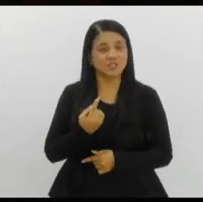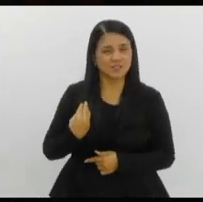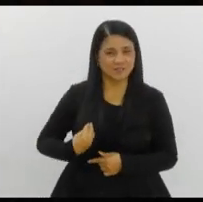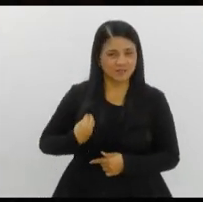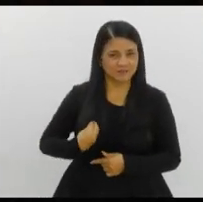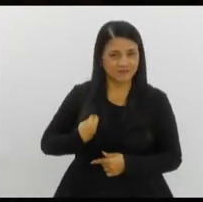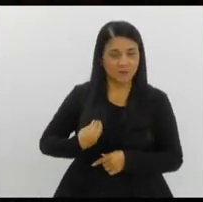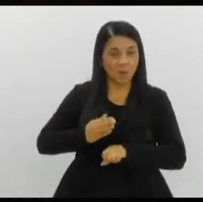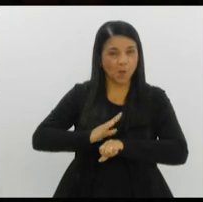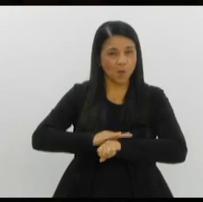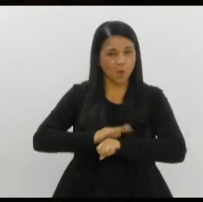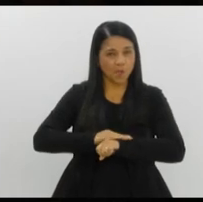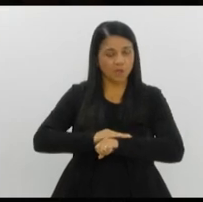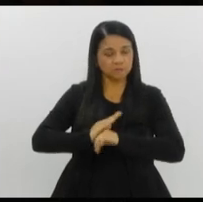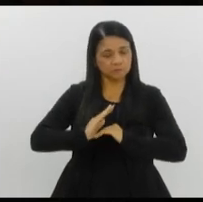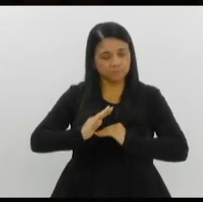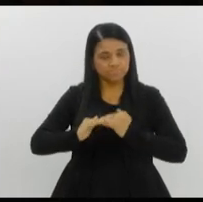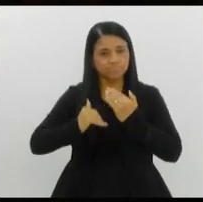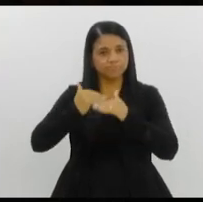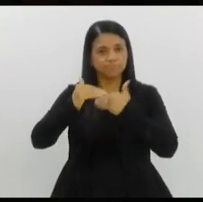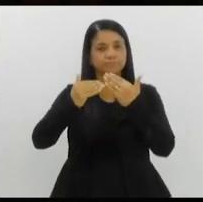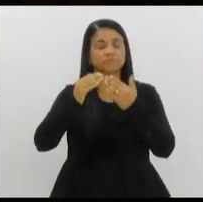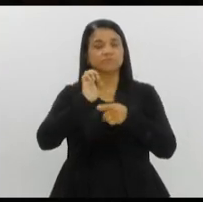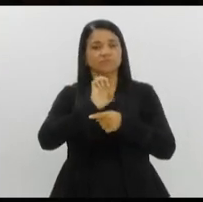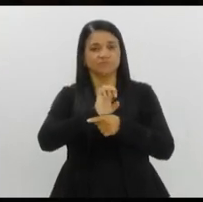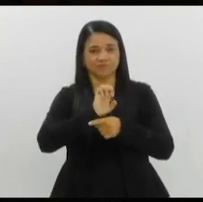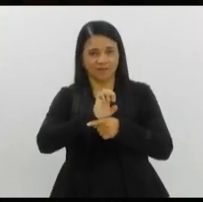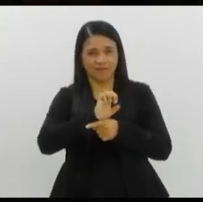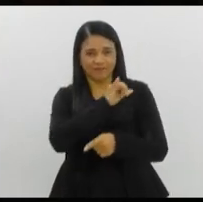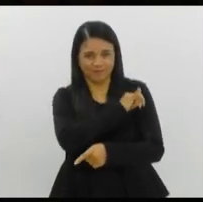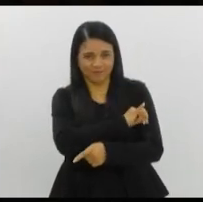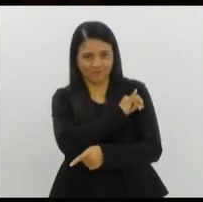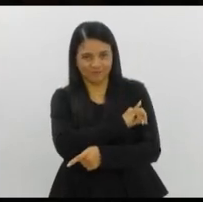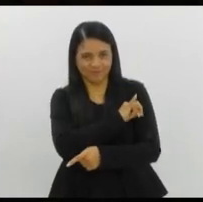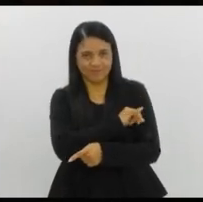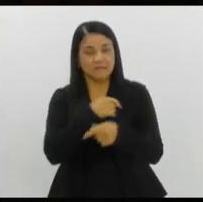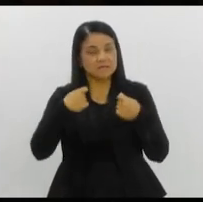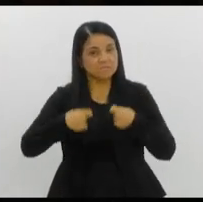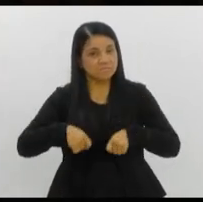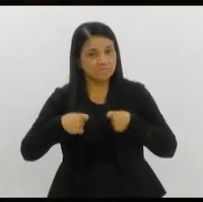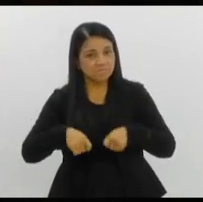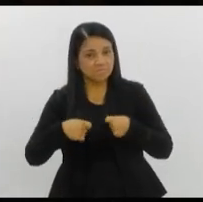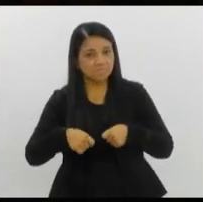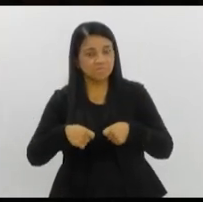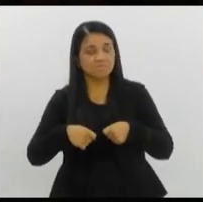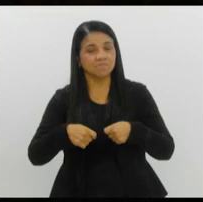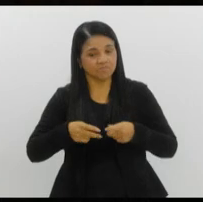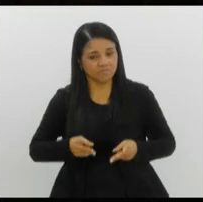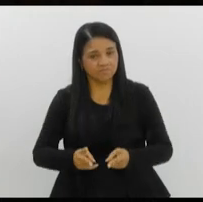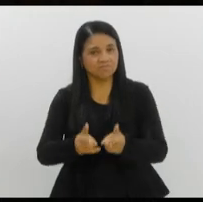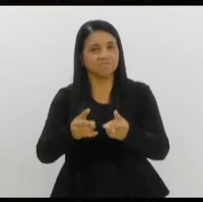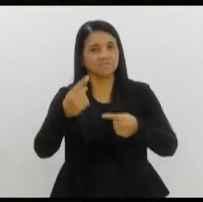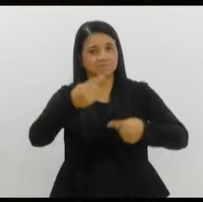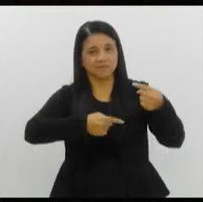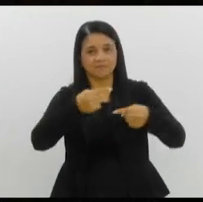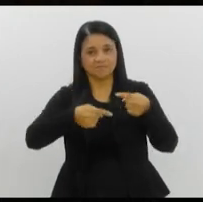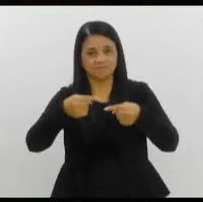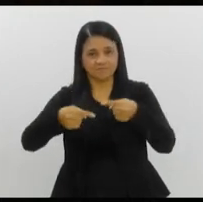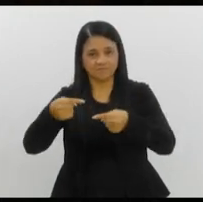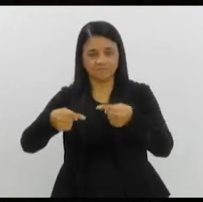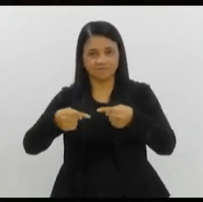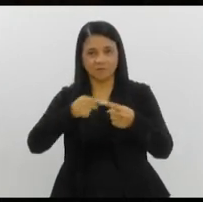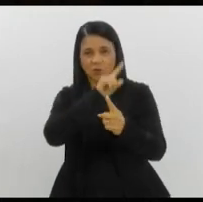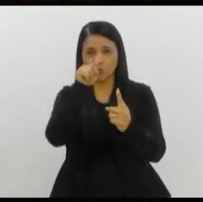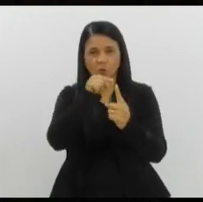momento de re-regimento do nosso Estado e, portanto, de necessidade de um permanente debate com um